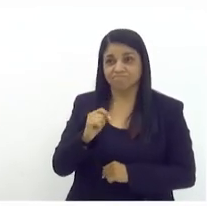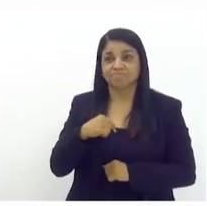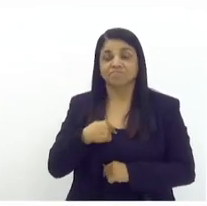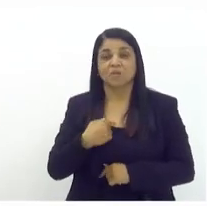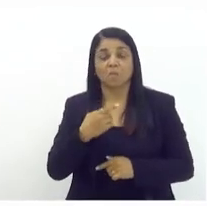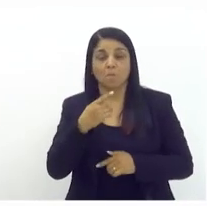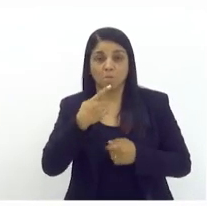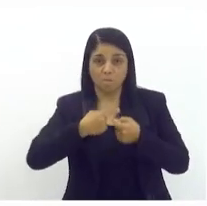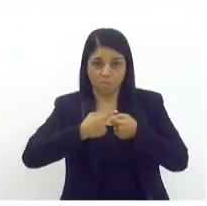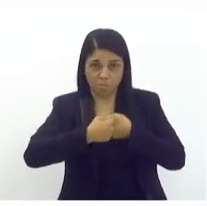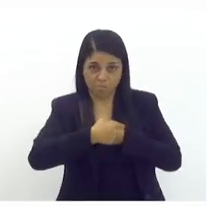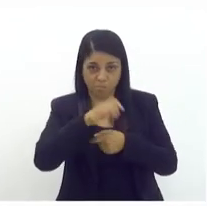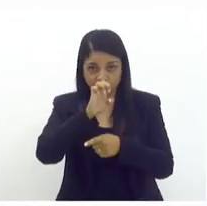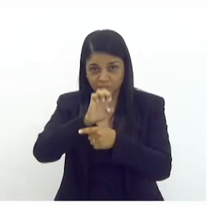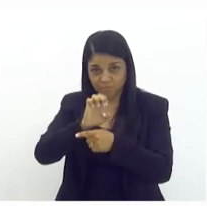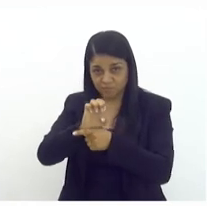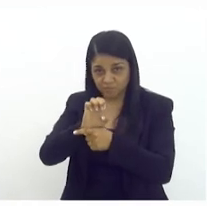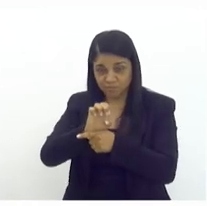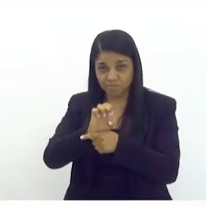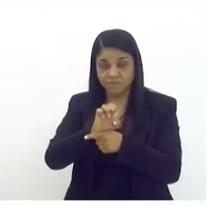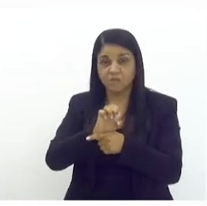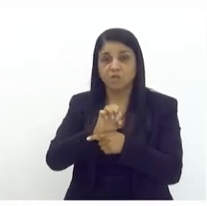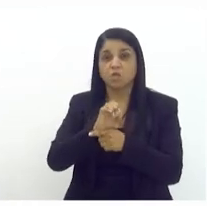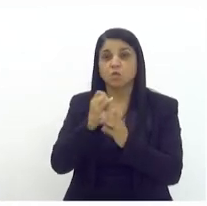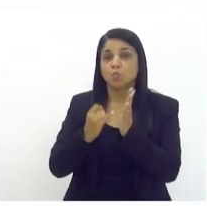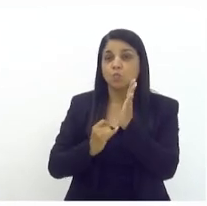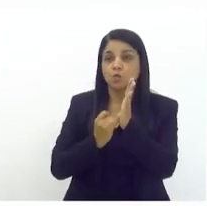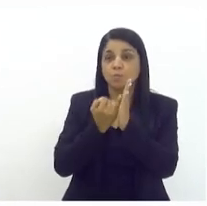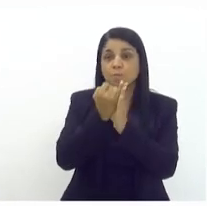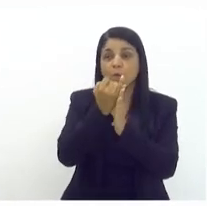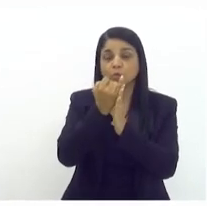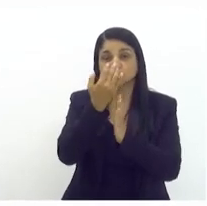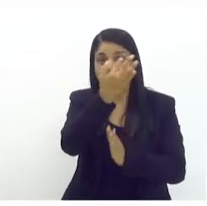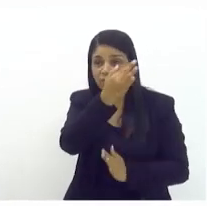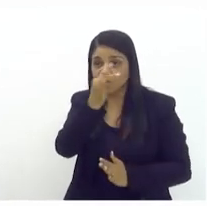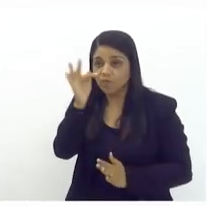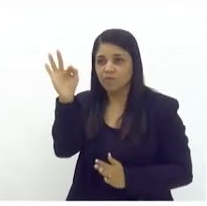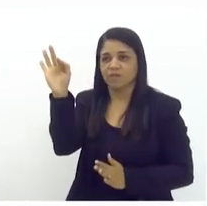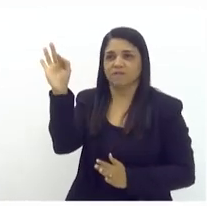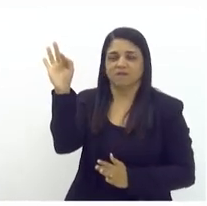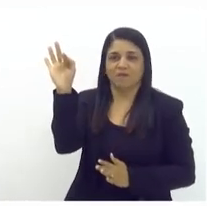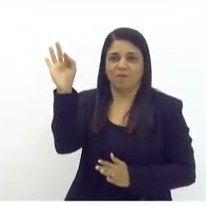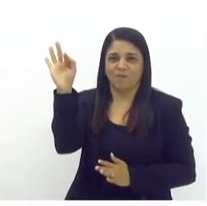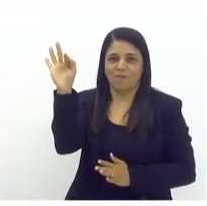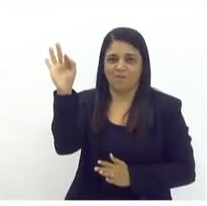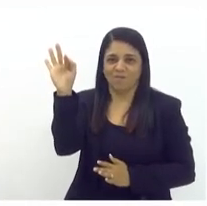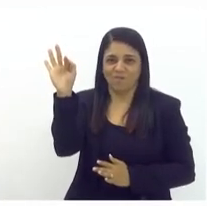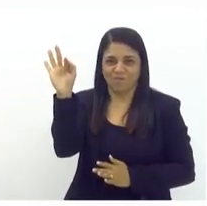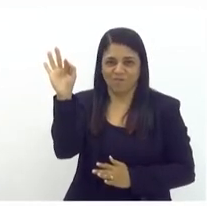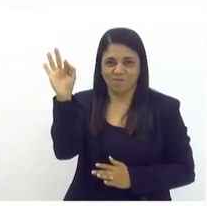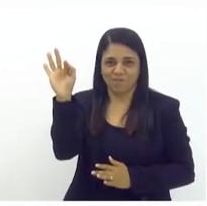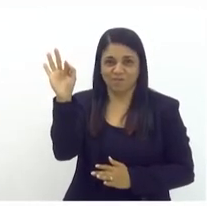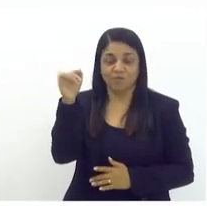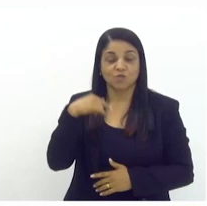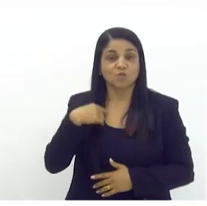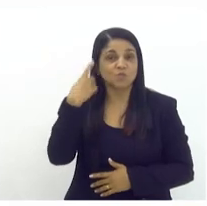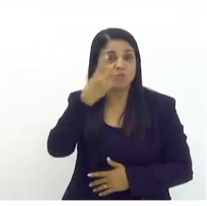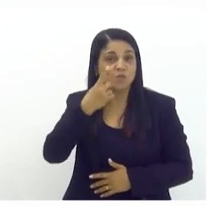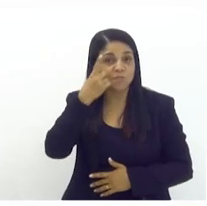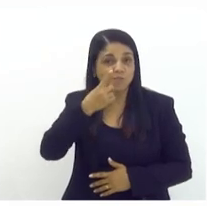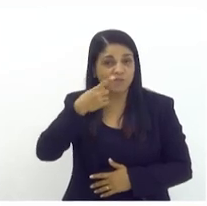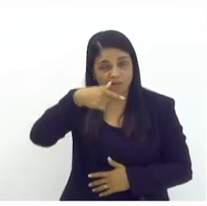e municipal e o imposto seletivo Federal que o deputado municipal